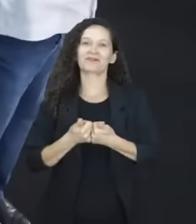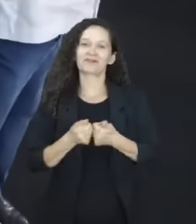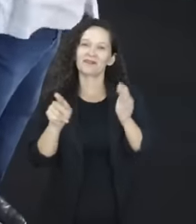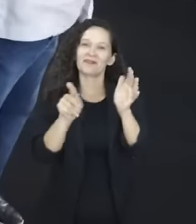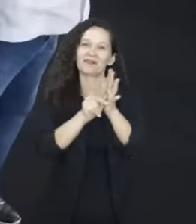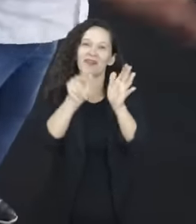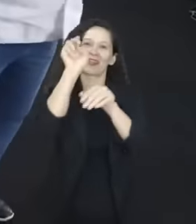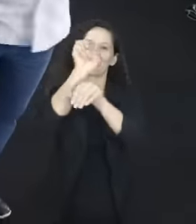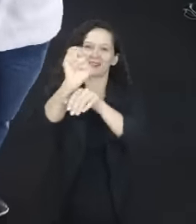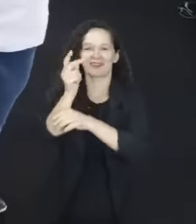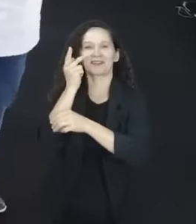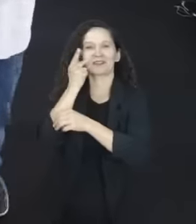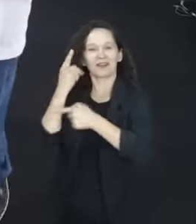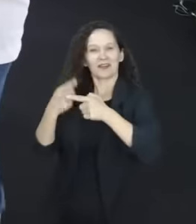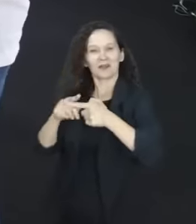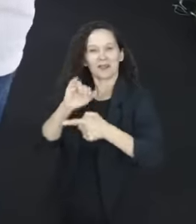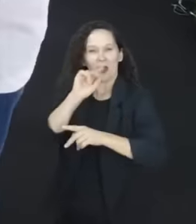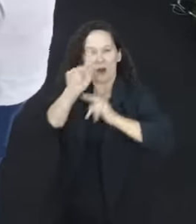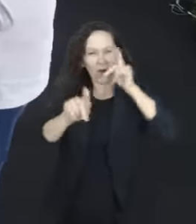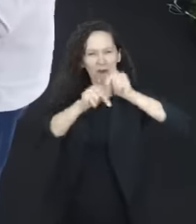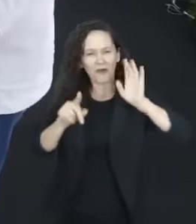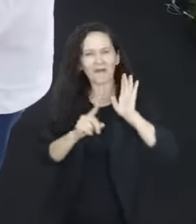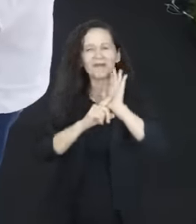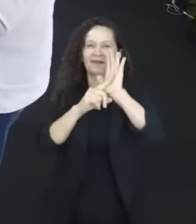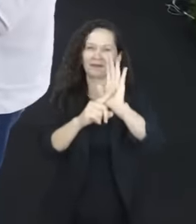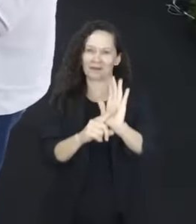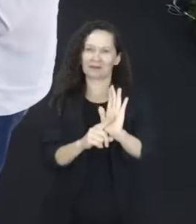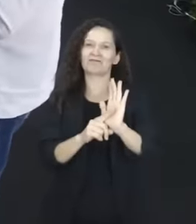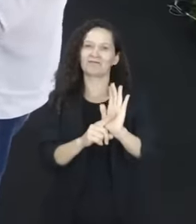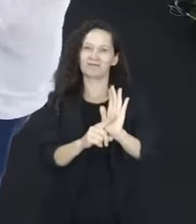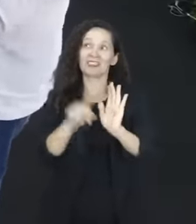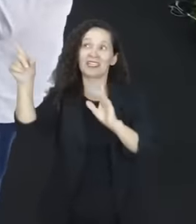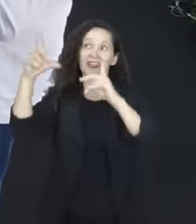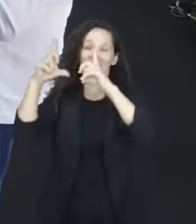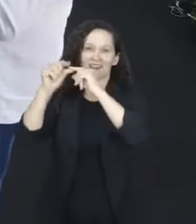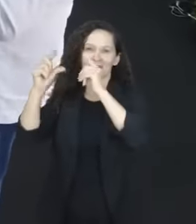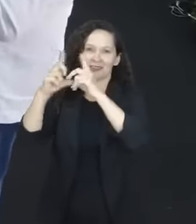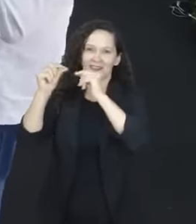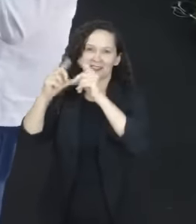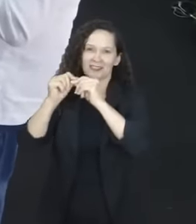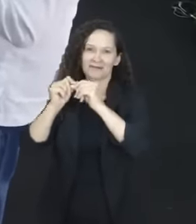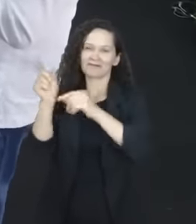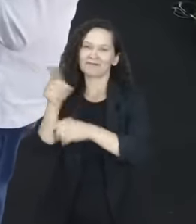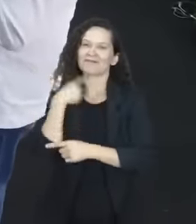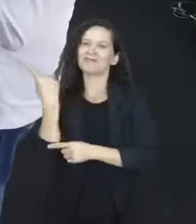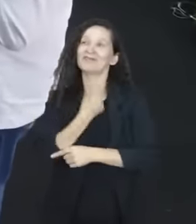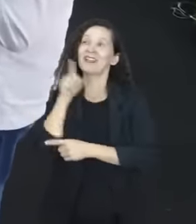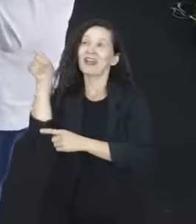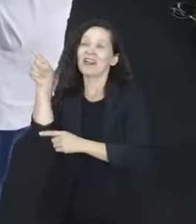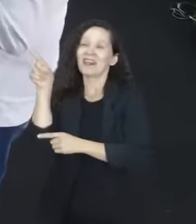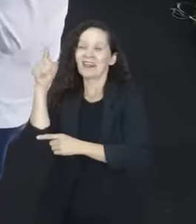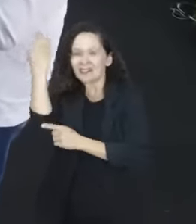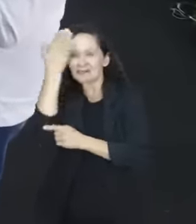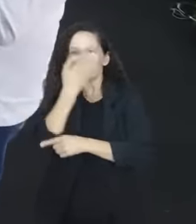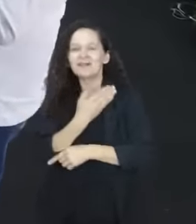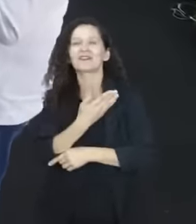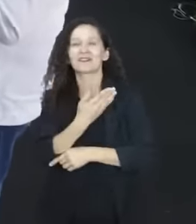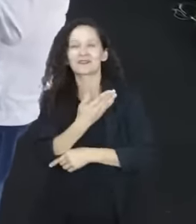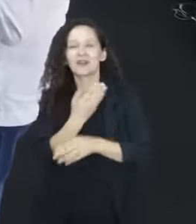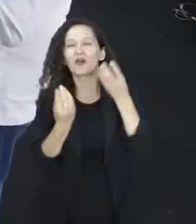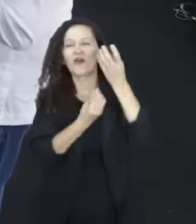povo vai te ajudar. E lá de Brasília, nós estaremos provando como é que um presidente da